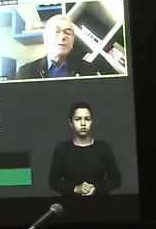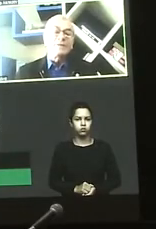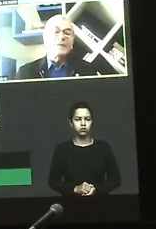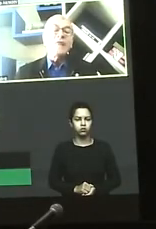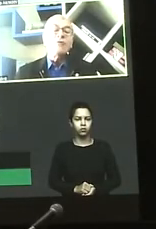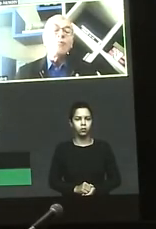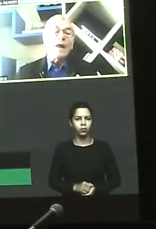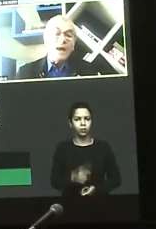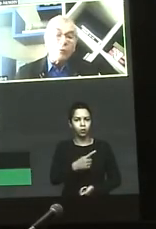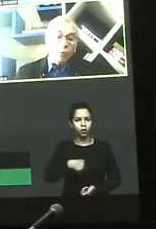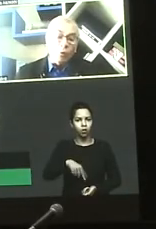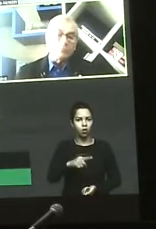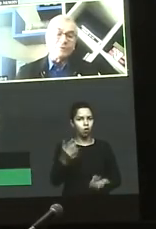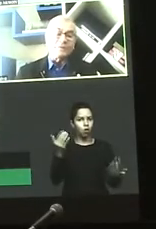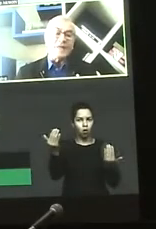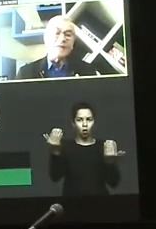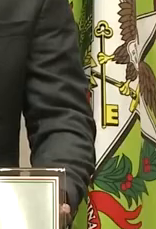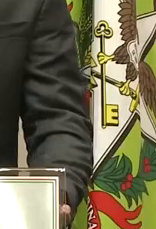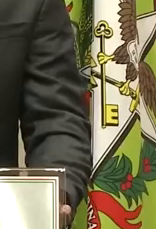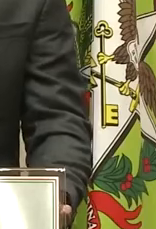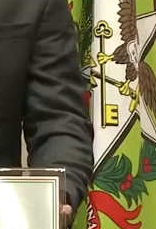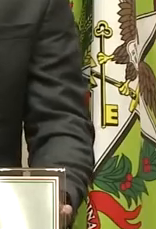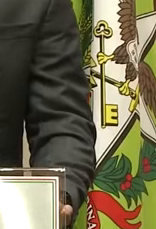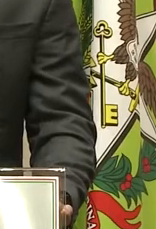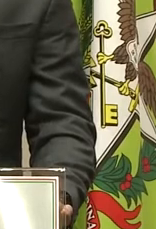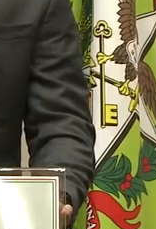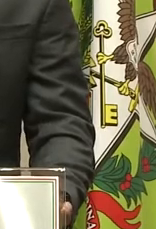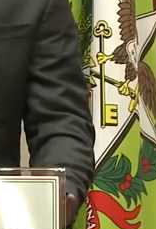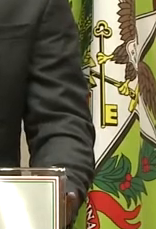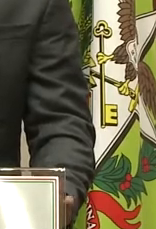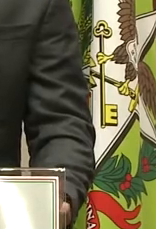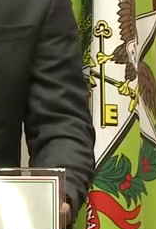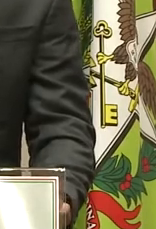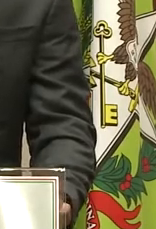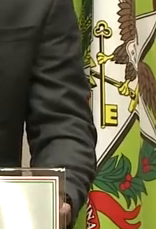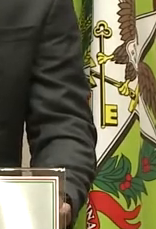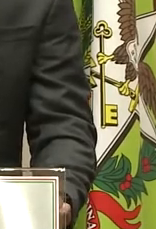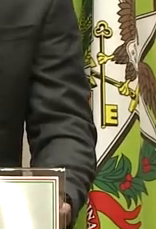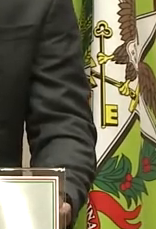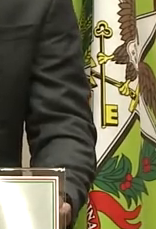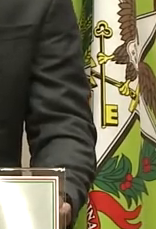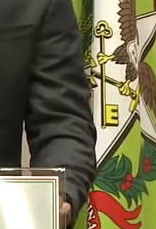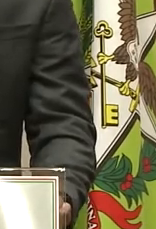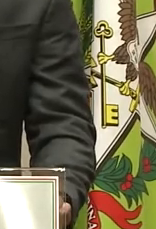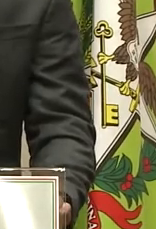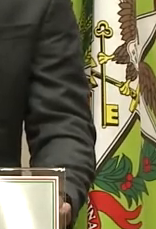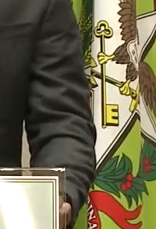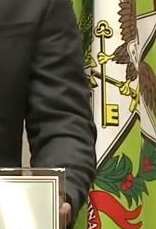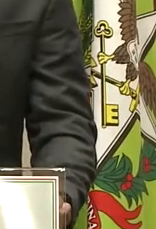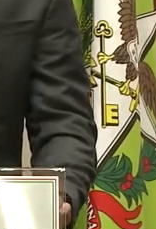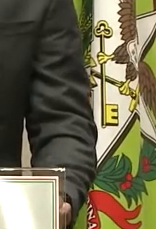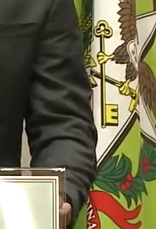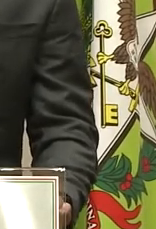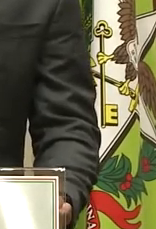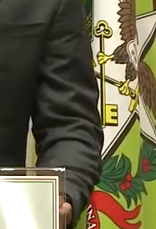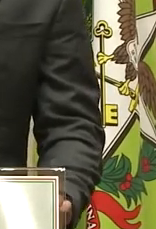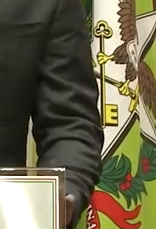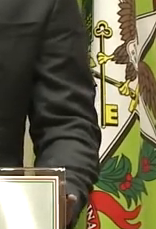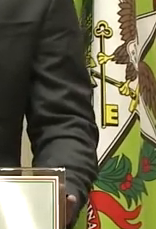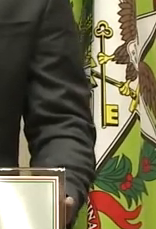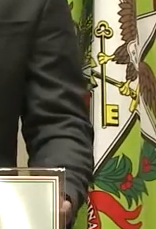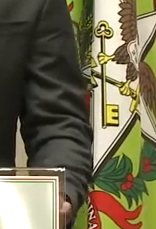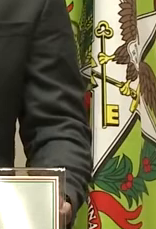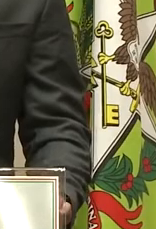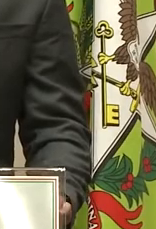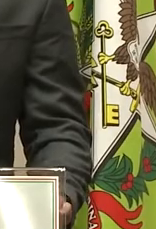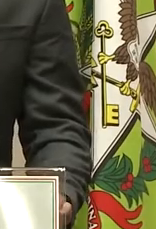deputados suspenderam os trabalhos por 10 minutos para ouvir o pronunciamento do médico Guilherme buchen que é presidente da associação